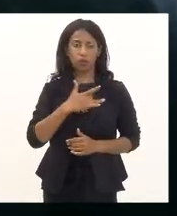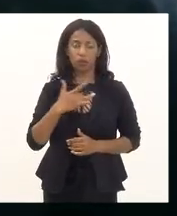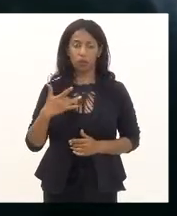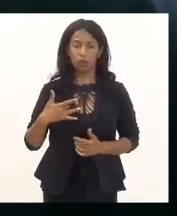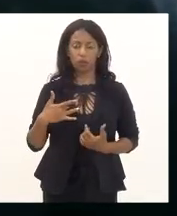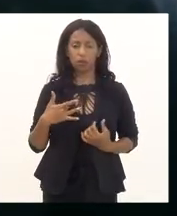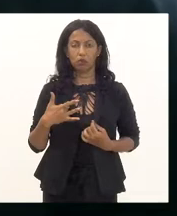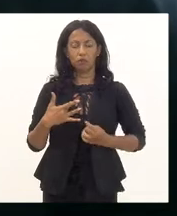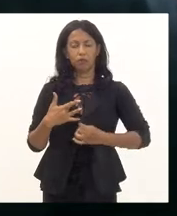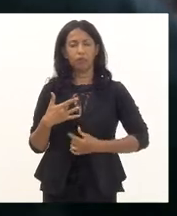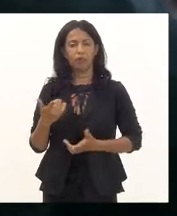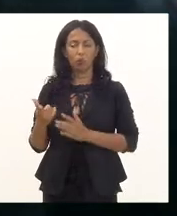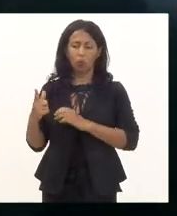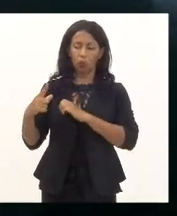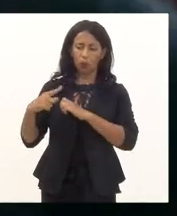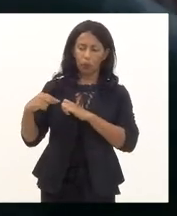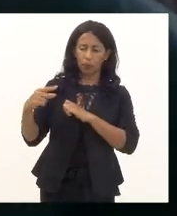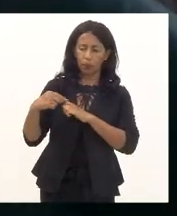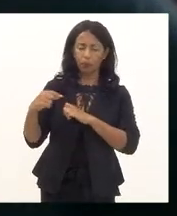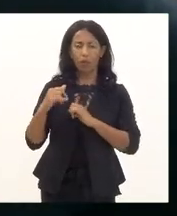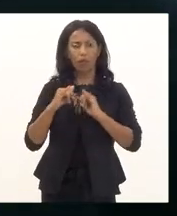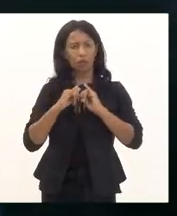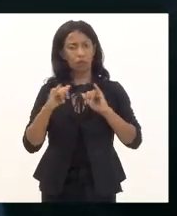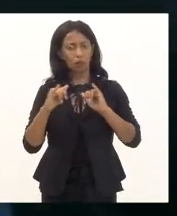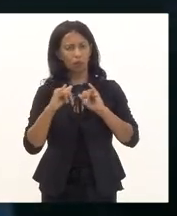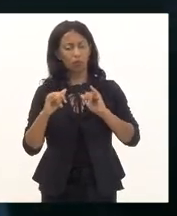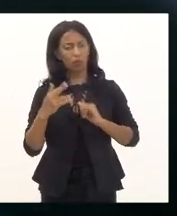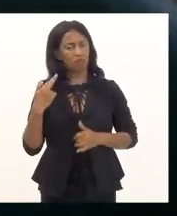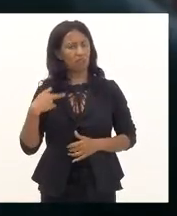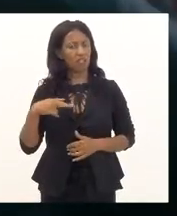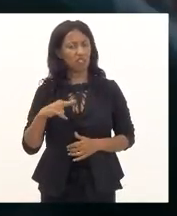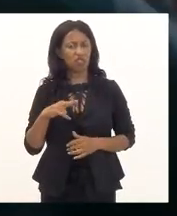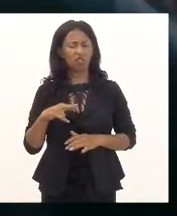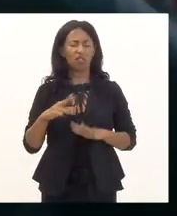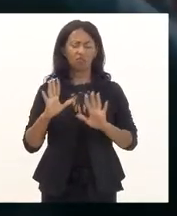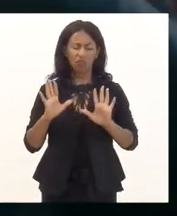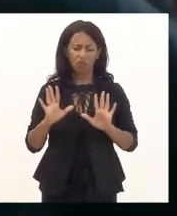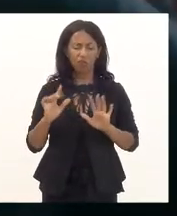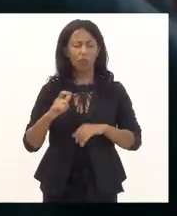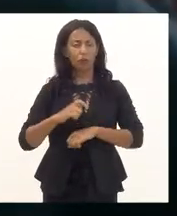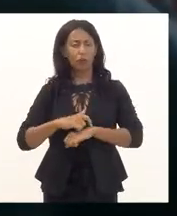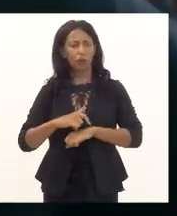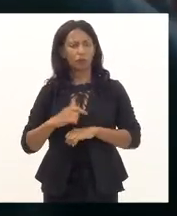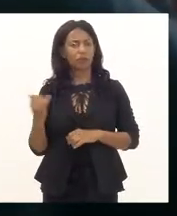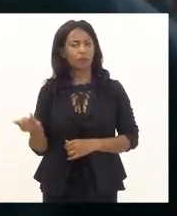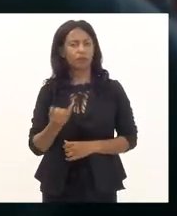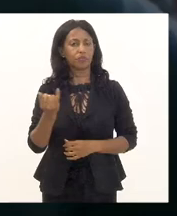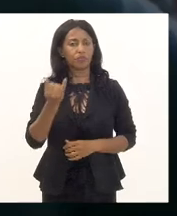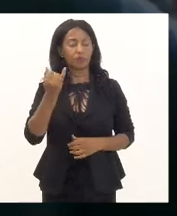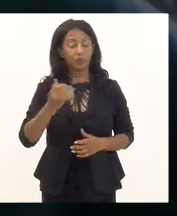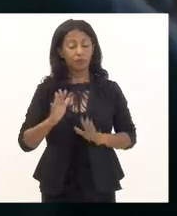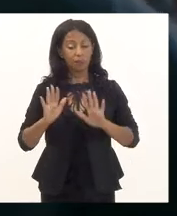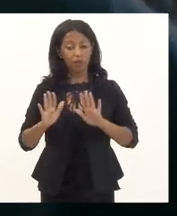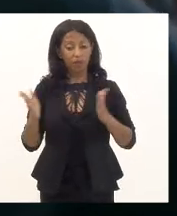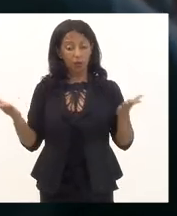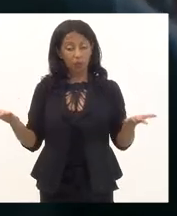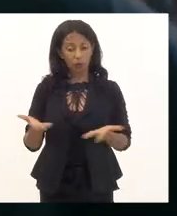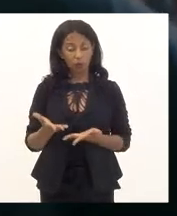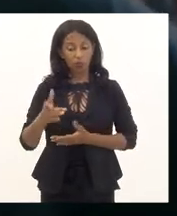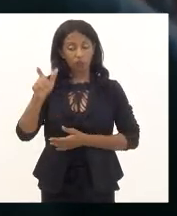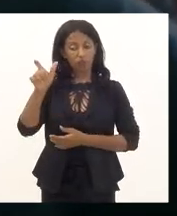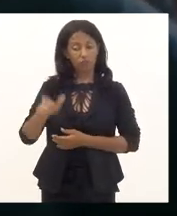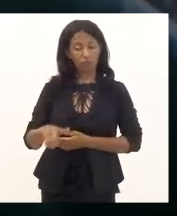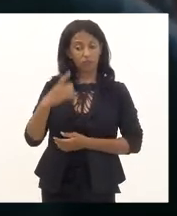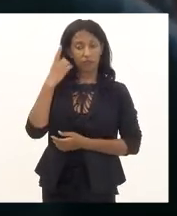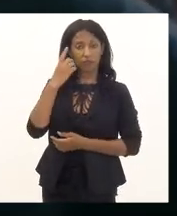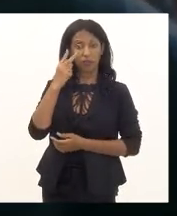saúde, no empreendedorismo, na denúncia, na religião. Foi um ato muito emocionante. Mas hoje a Mônica Francisco